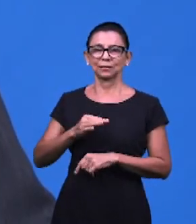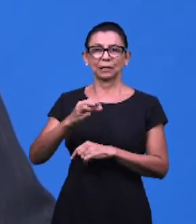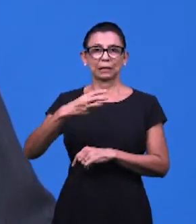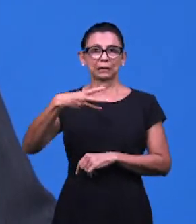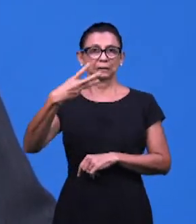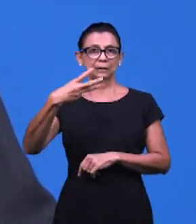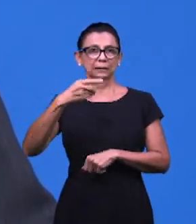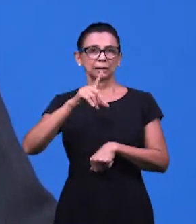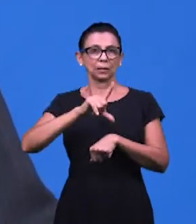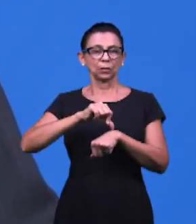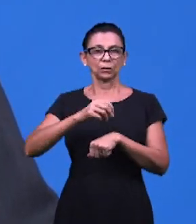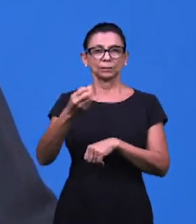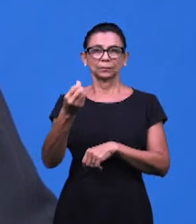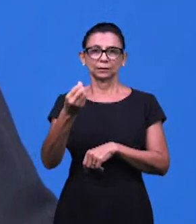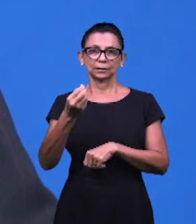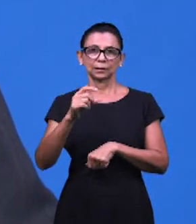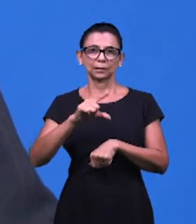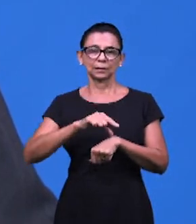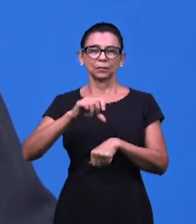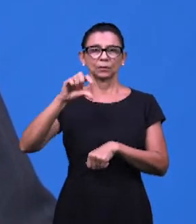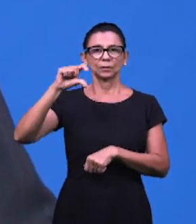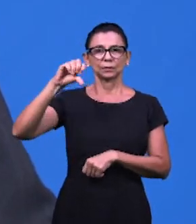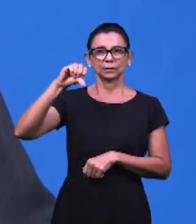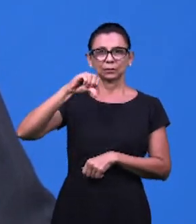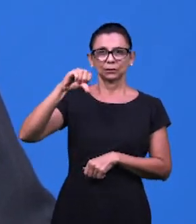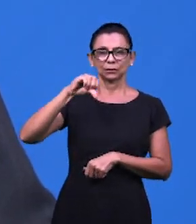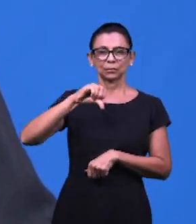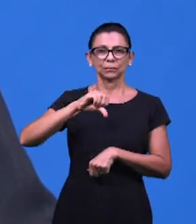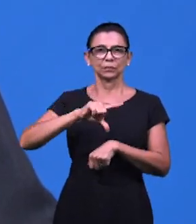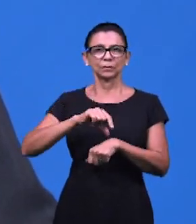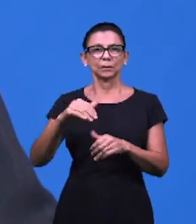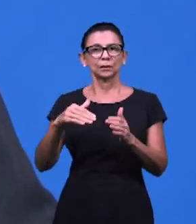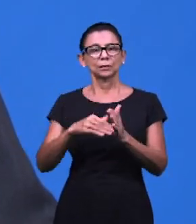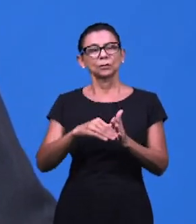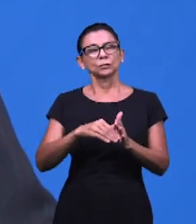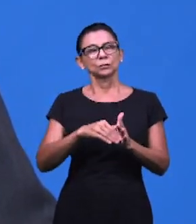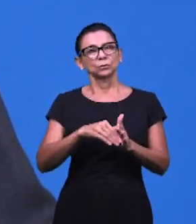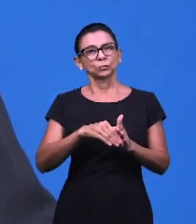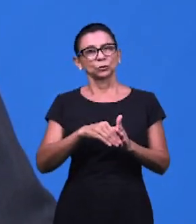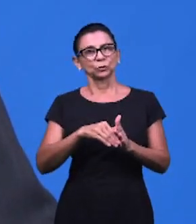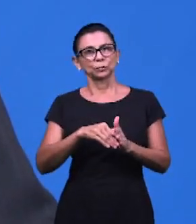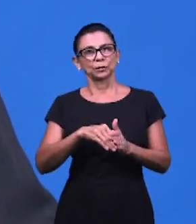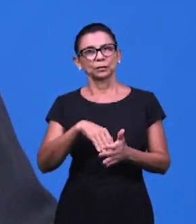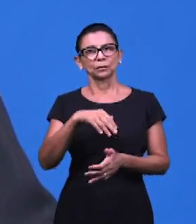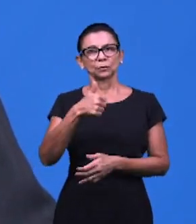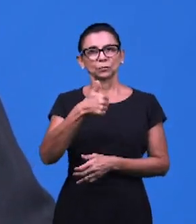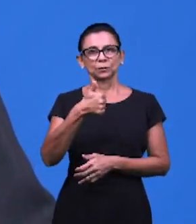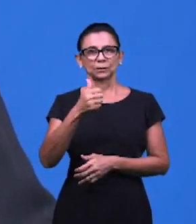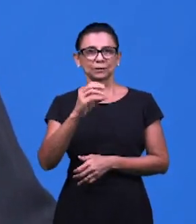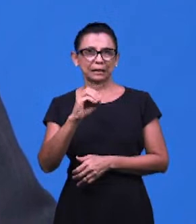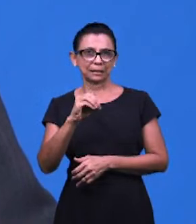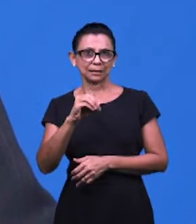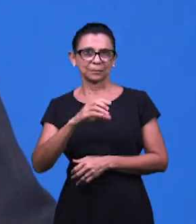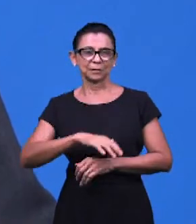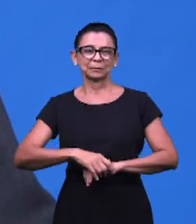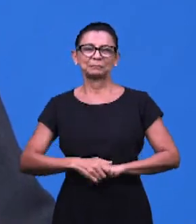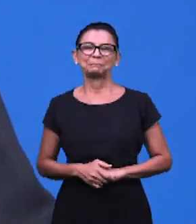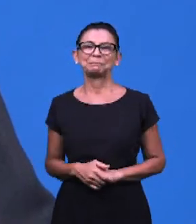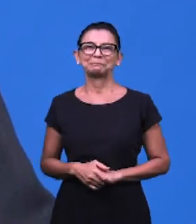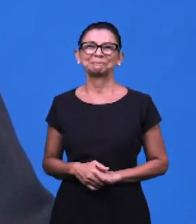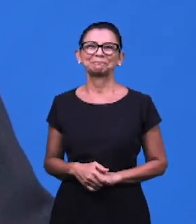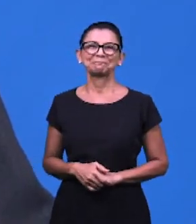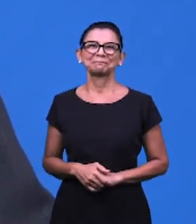ali a 3ª hora, também a 6ª hora, a 9ª hora e a hora 11ª, 1/10, como ela